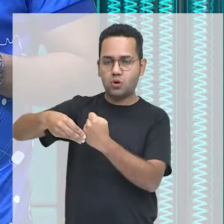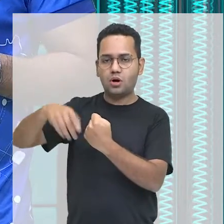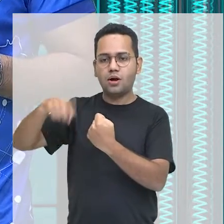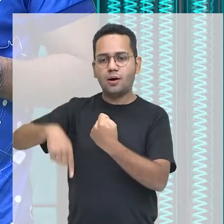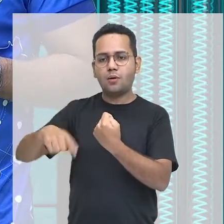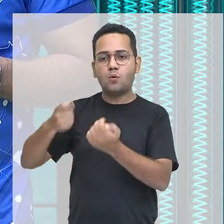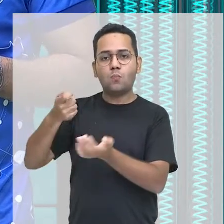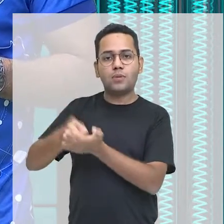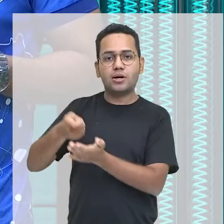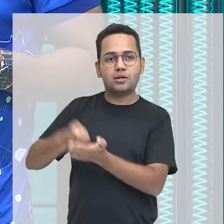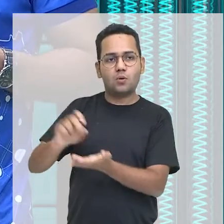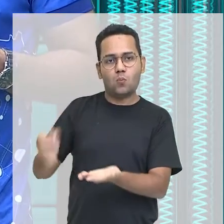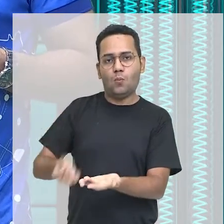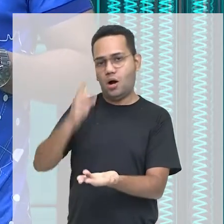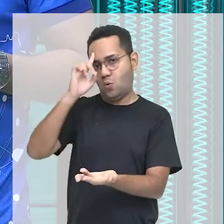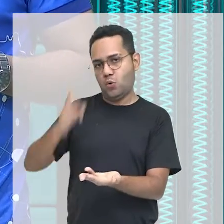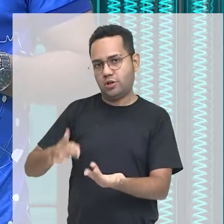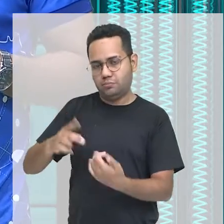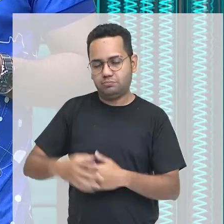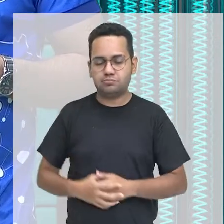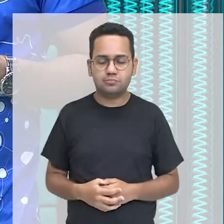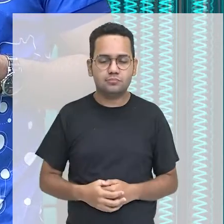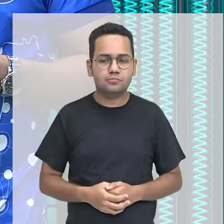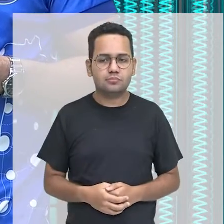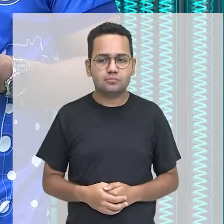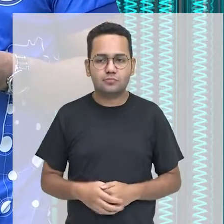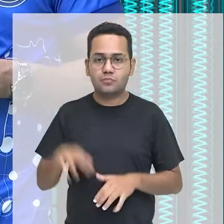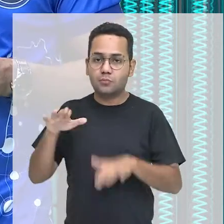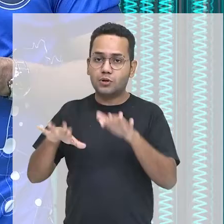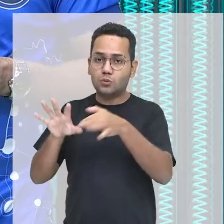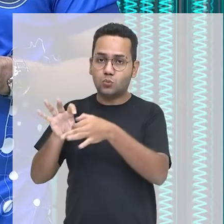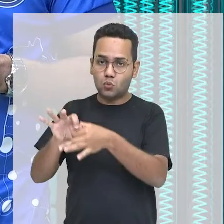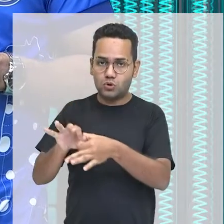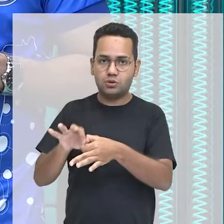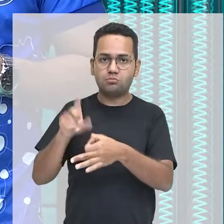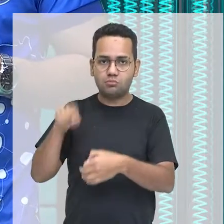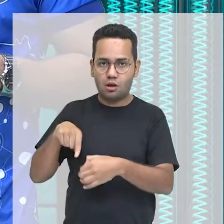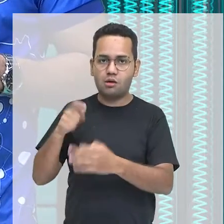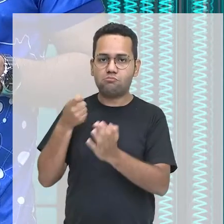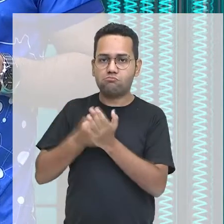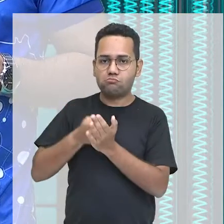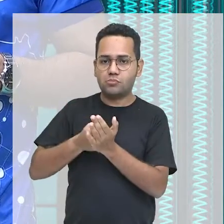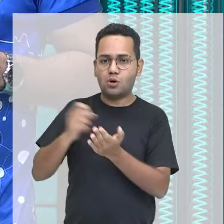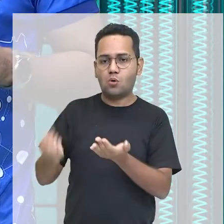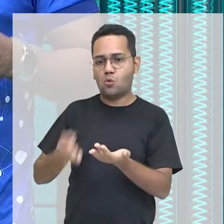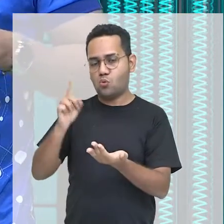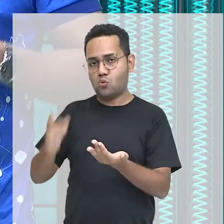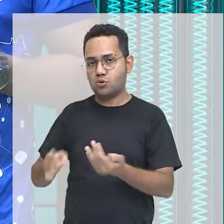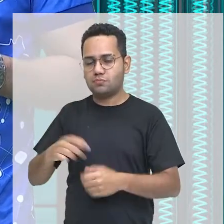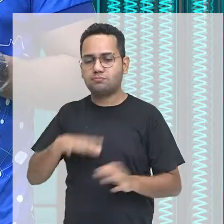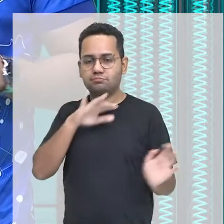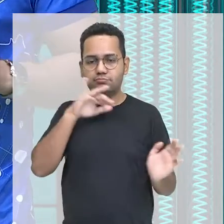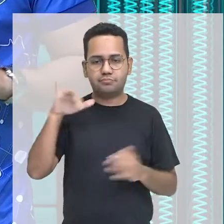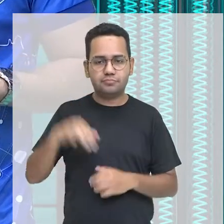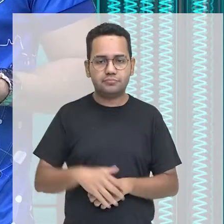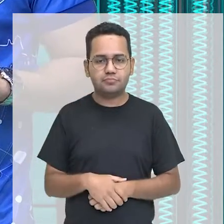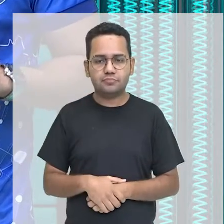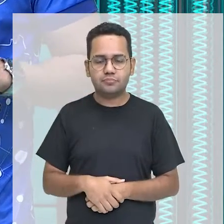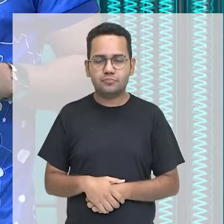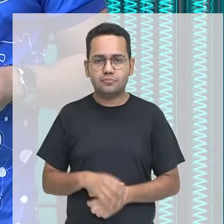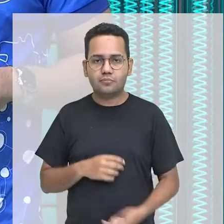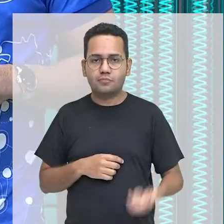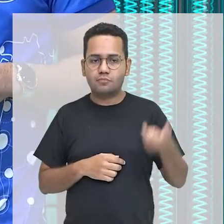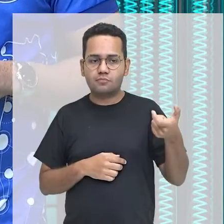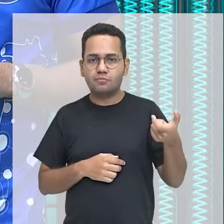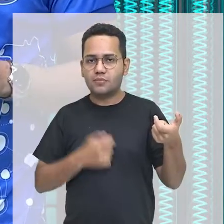Então, naquele contexto onde ele está inserido, ele vai passar uma ideia de obrigação. Na sequência, have